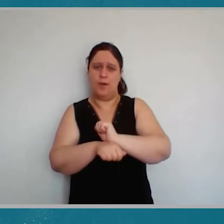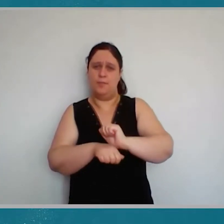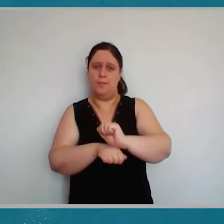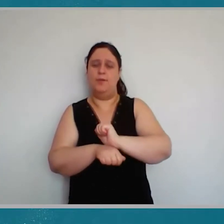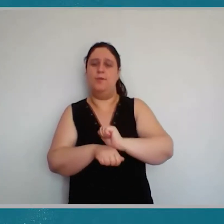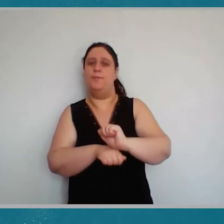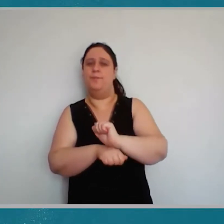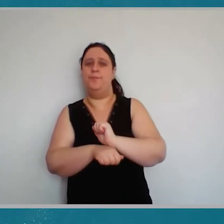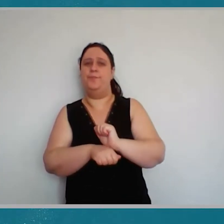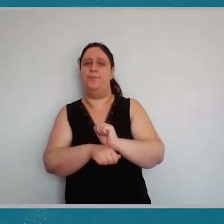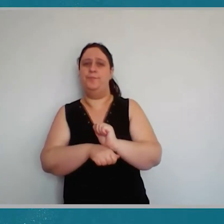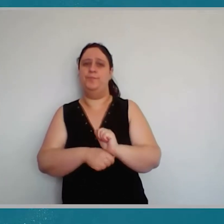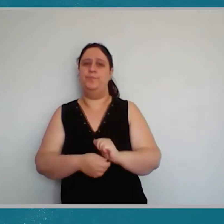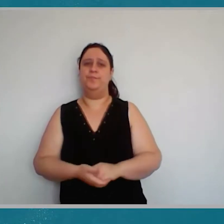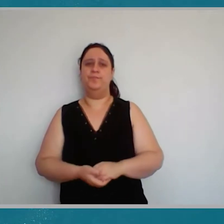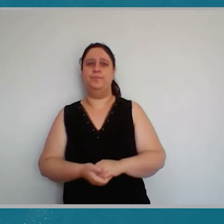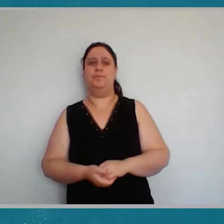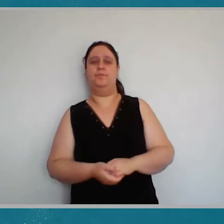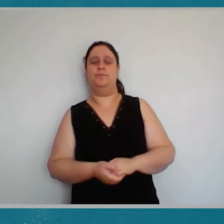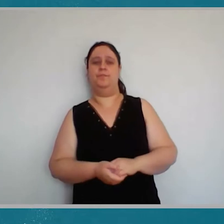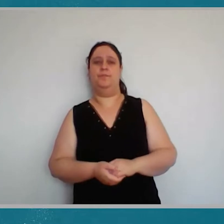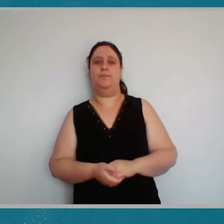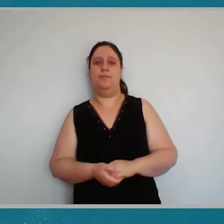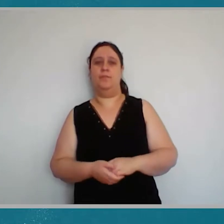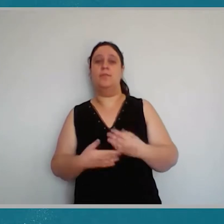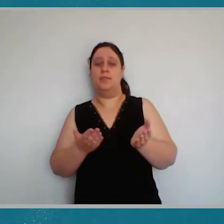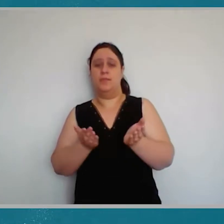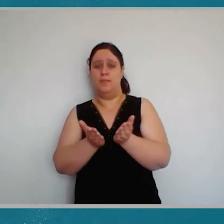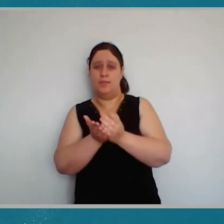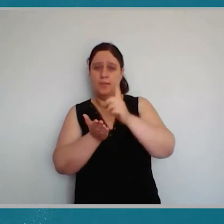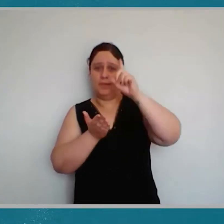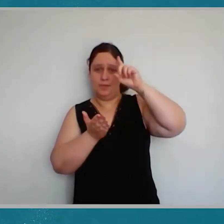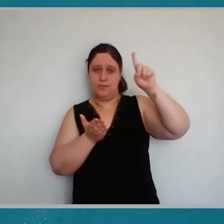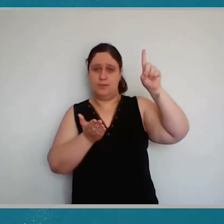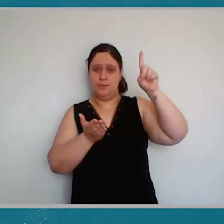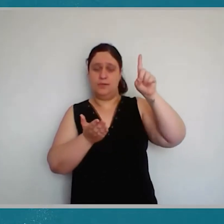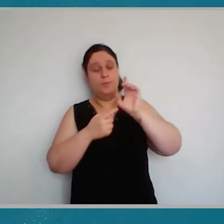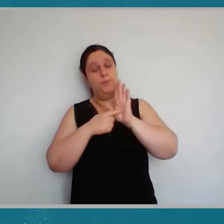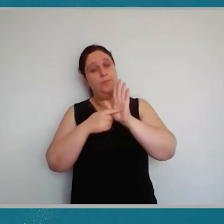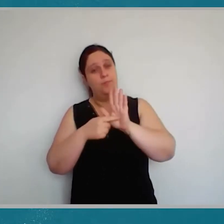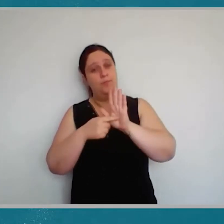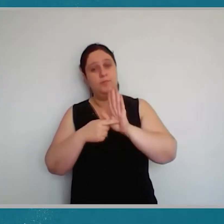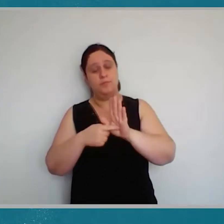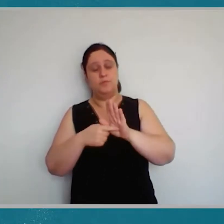tendo a Escritura previsto que Deus justificaria pela fé os gentios,